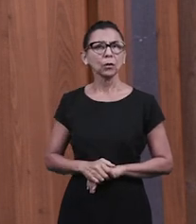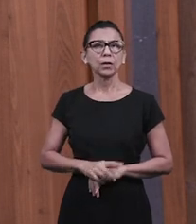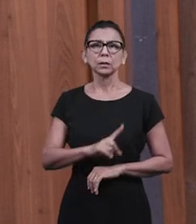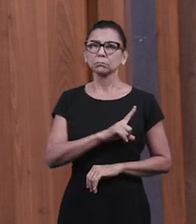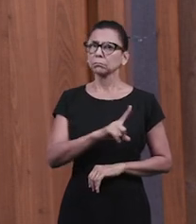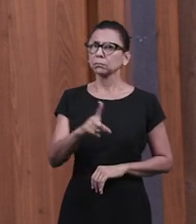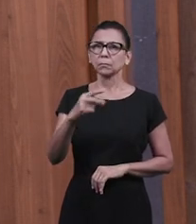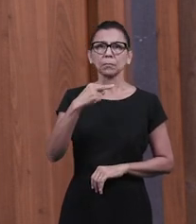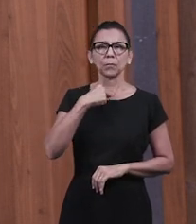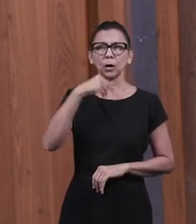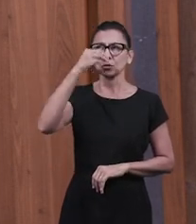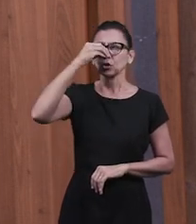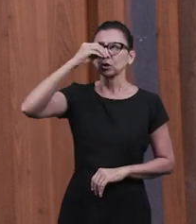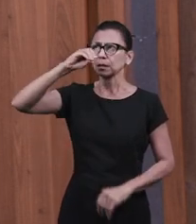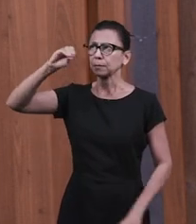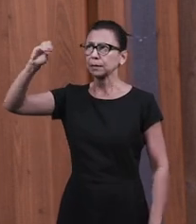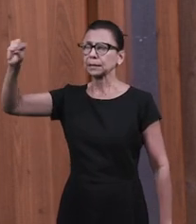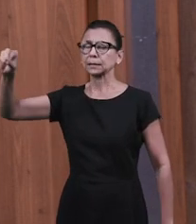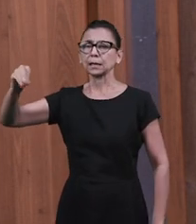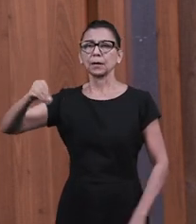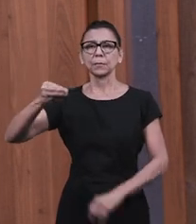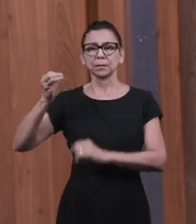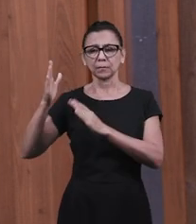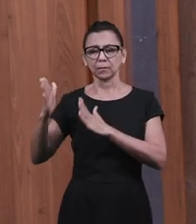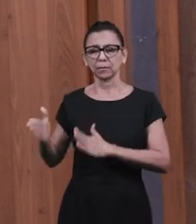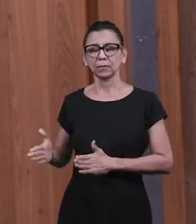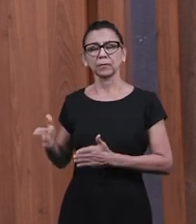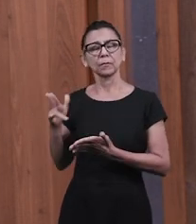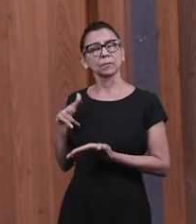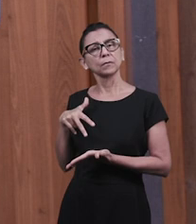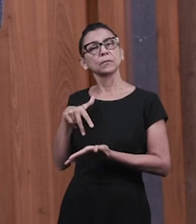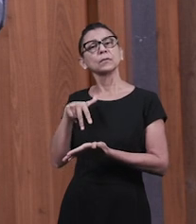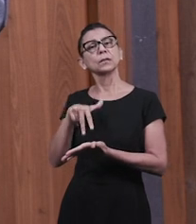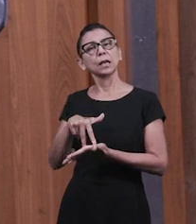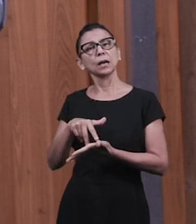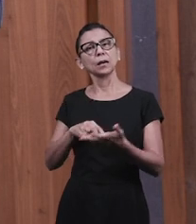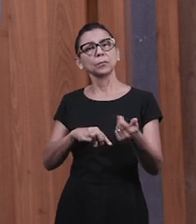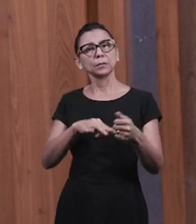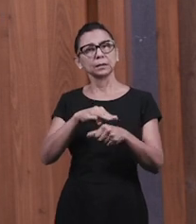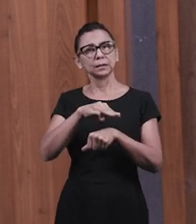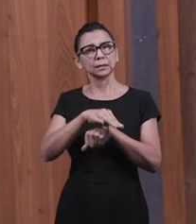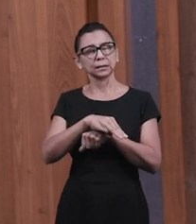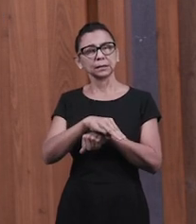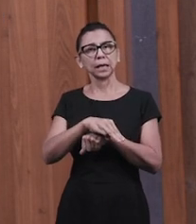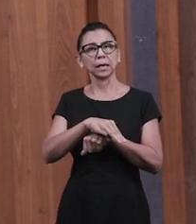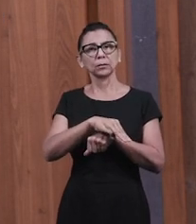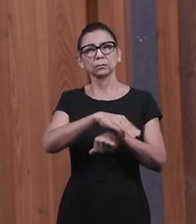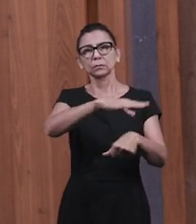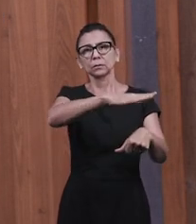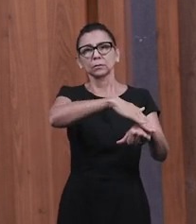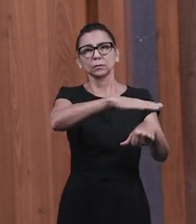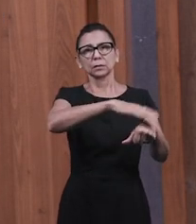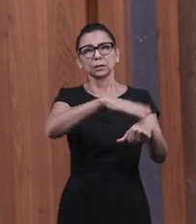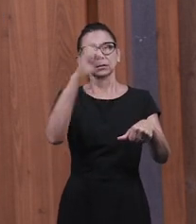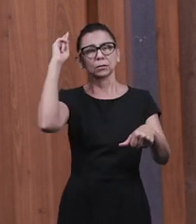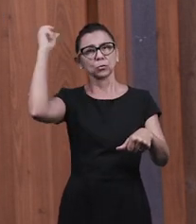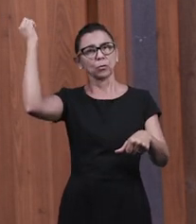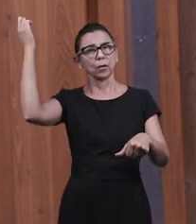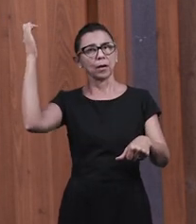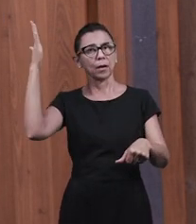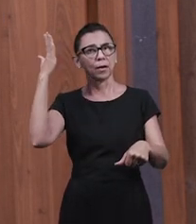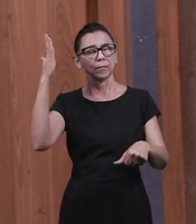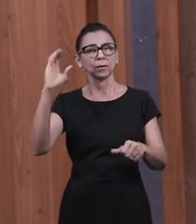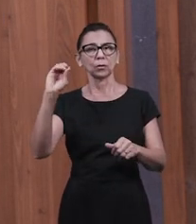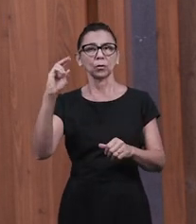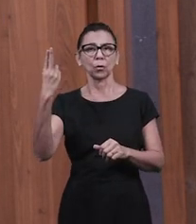não desprezou a profecia, mas permaneceu fiel ao ministério que ele recebeu por profecia ou por revelação.